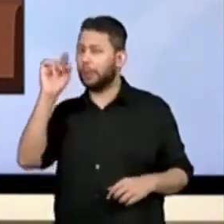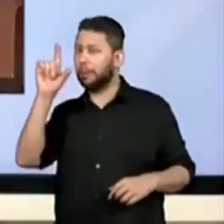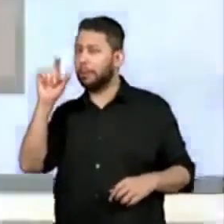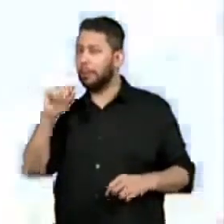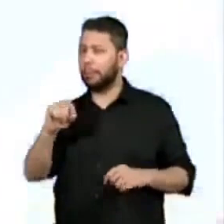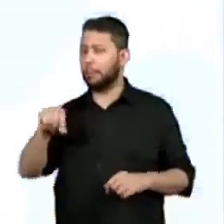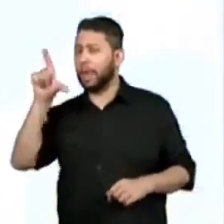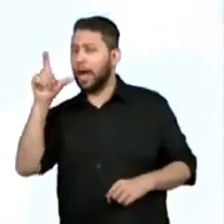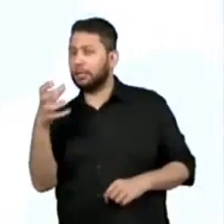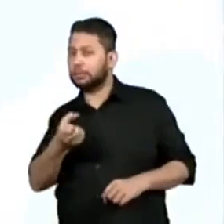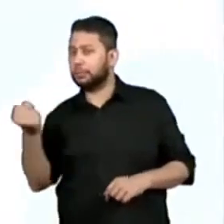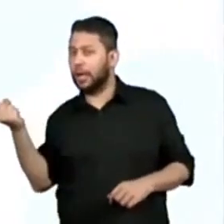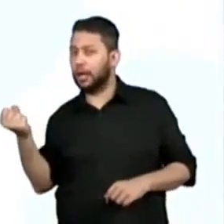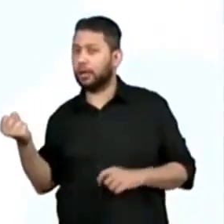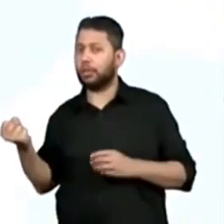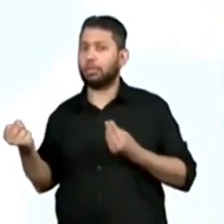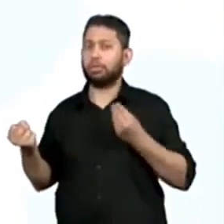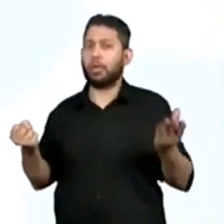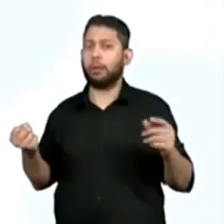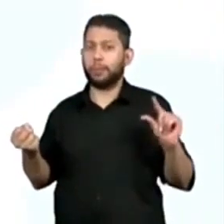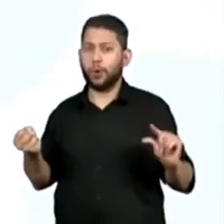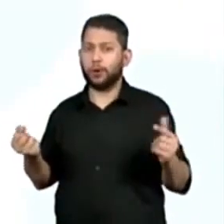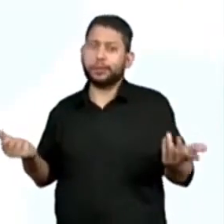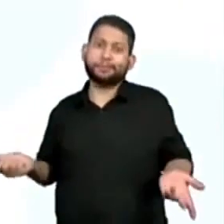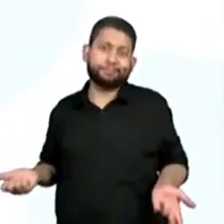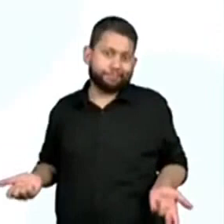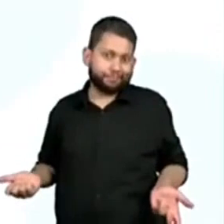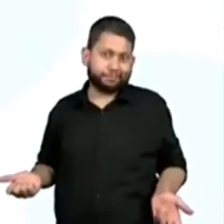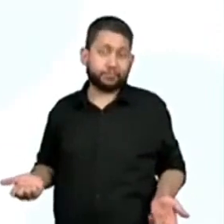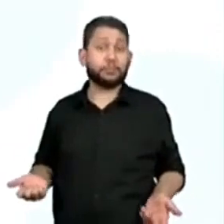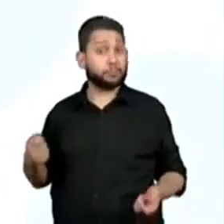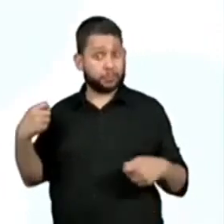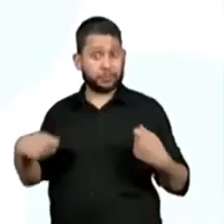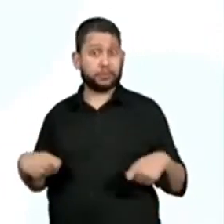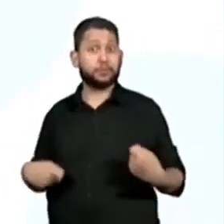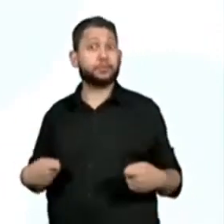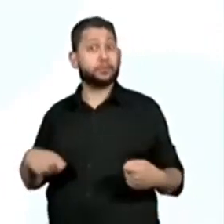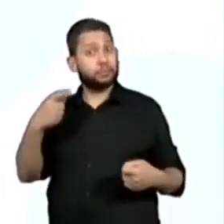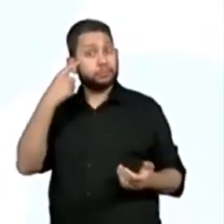poxa vida agora vamos bora apagar tudo